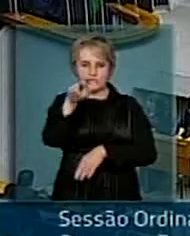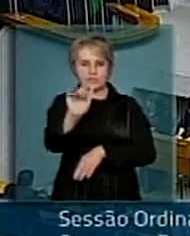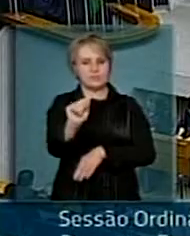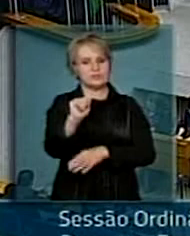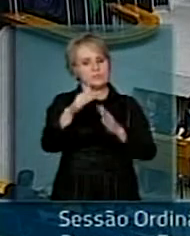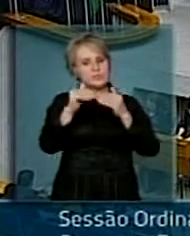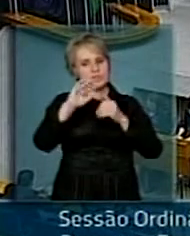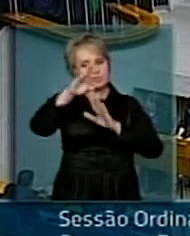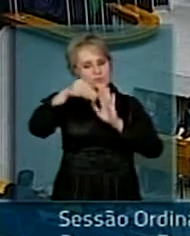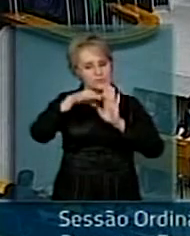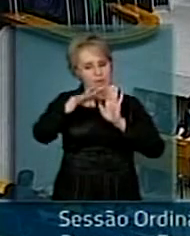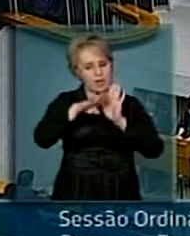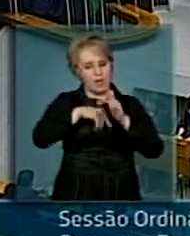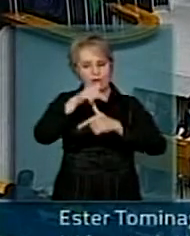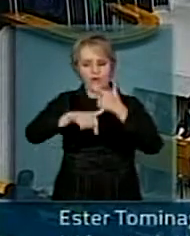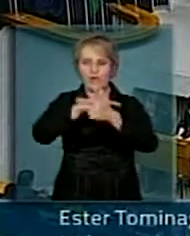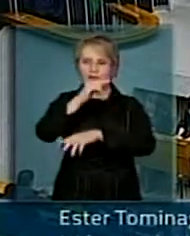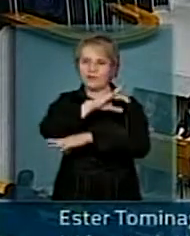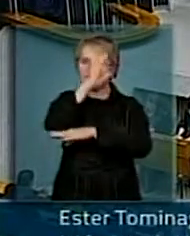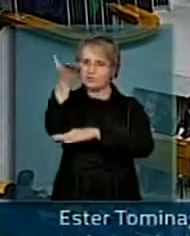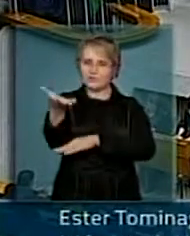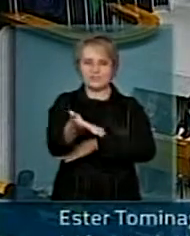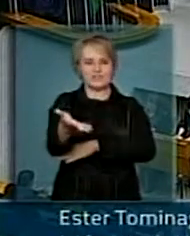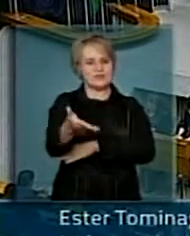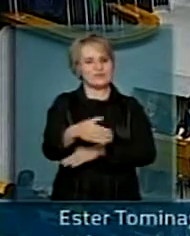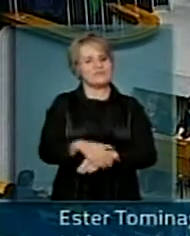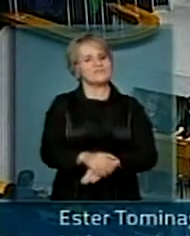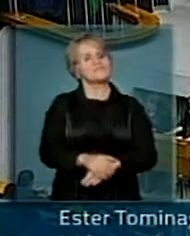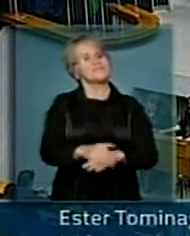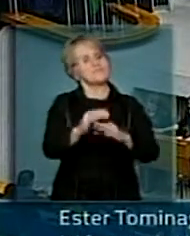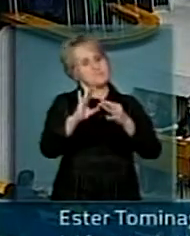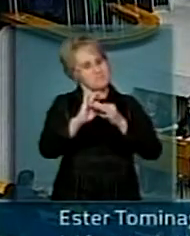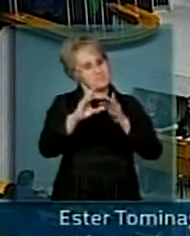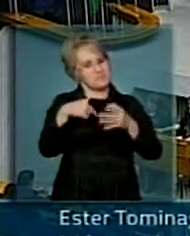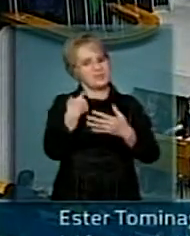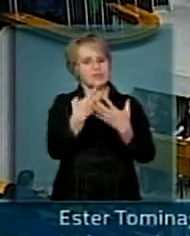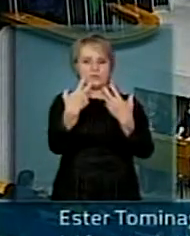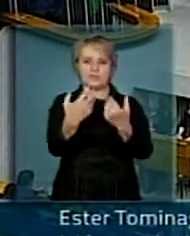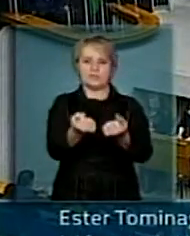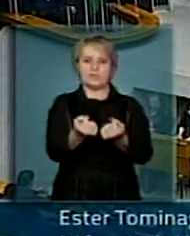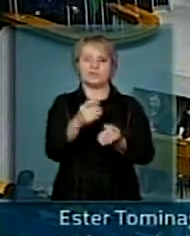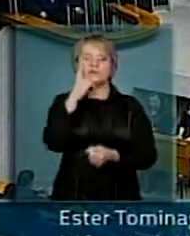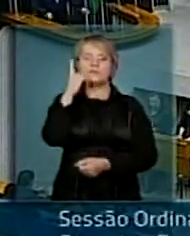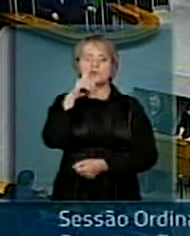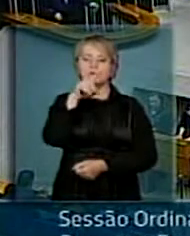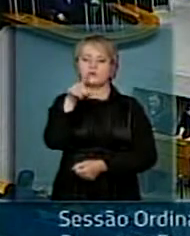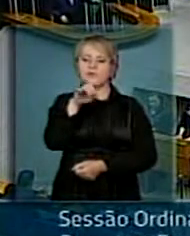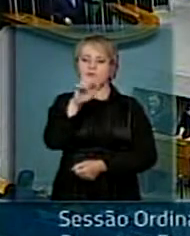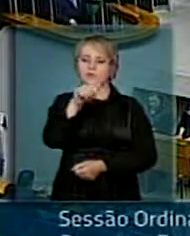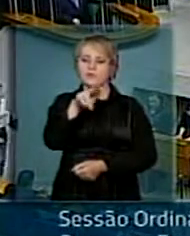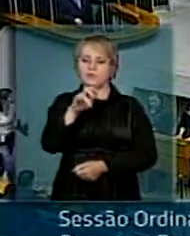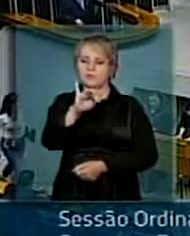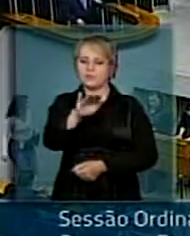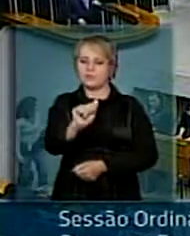E será dado como lido o seu pronunciamento. Deputado Sequim Amarim, cinco minutos.